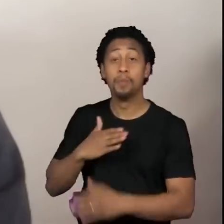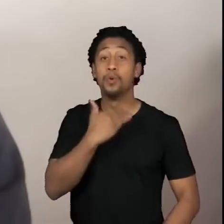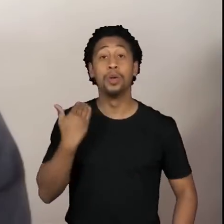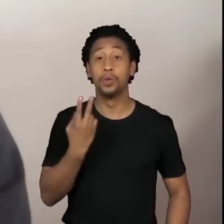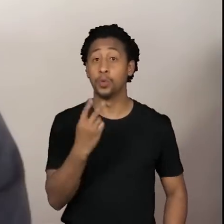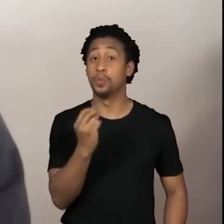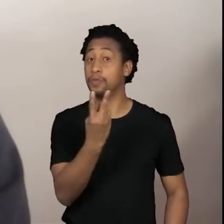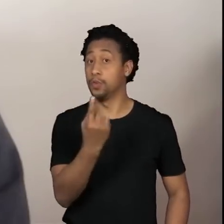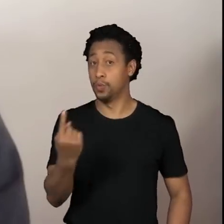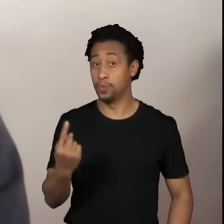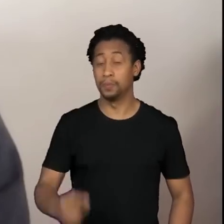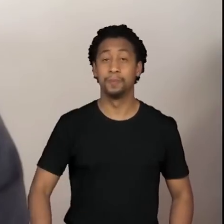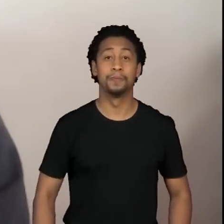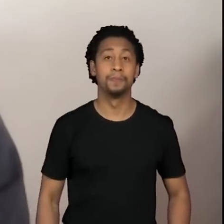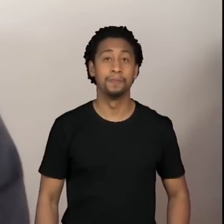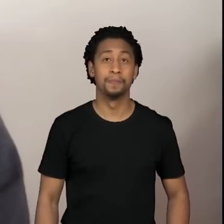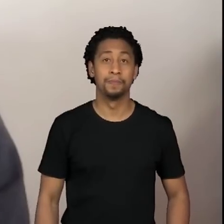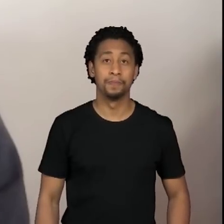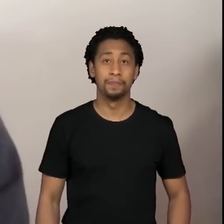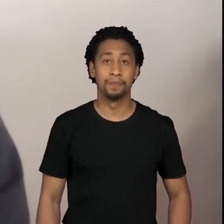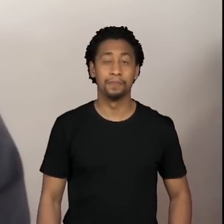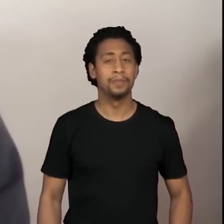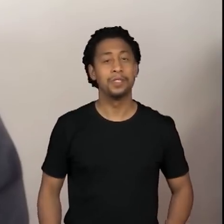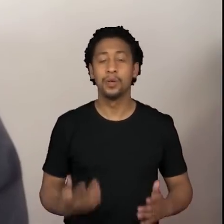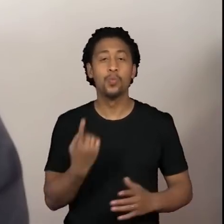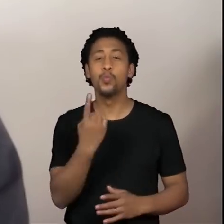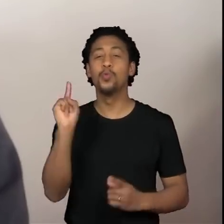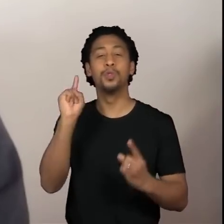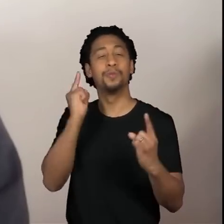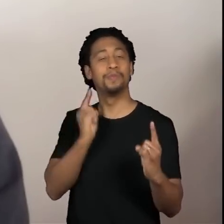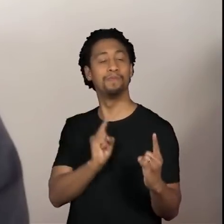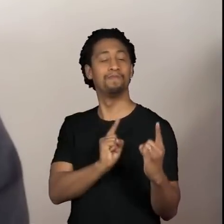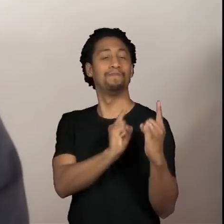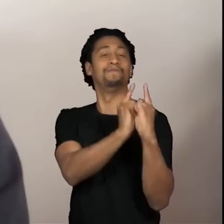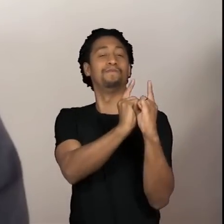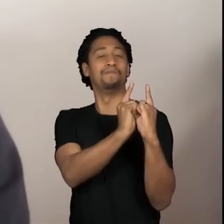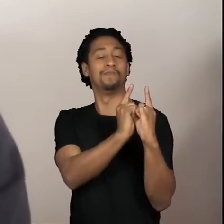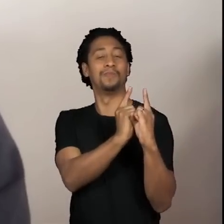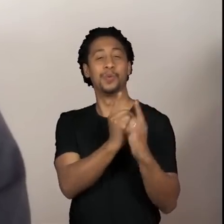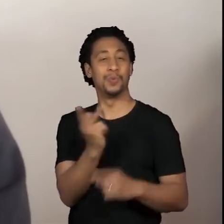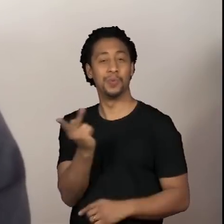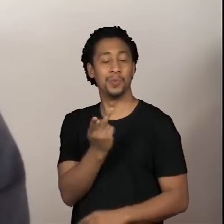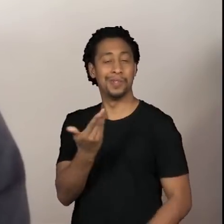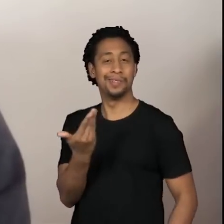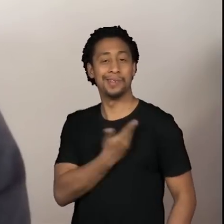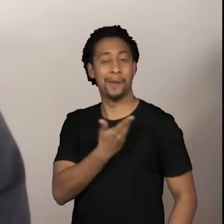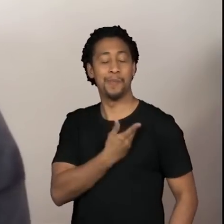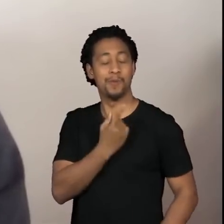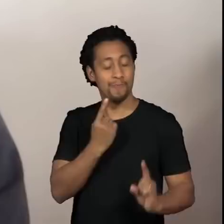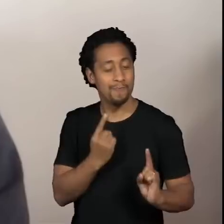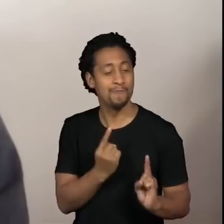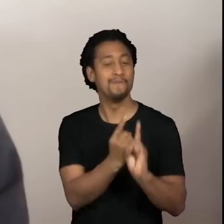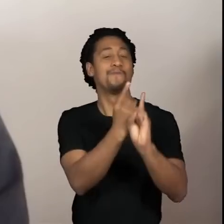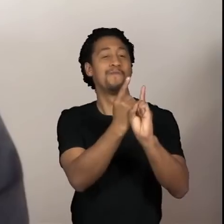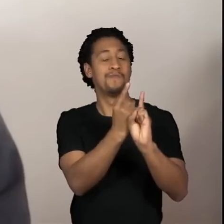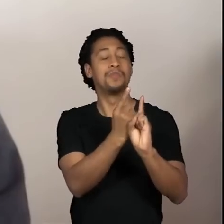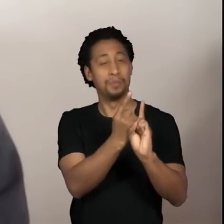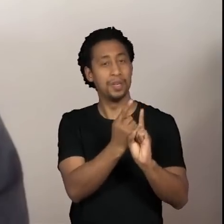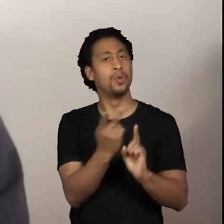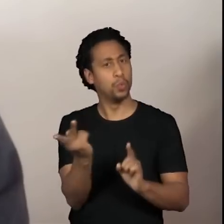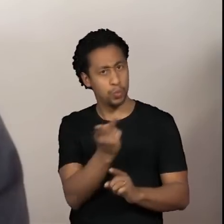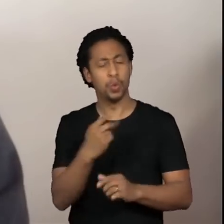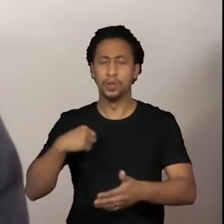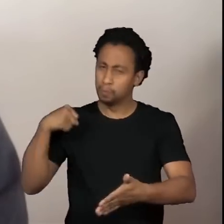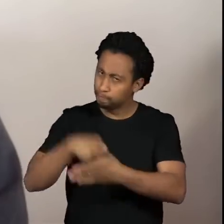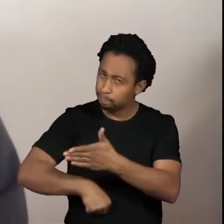essa coincidência assim, de ser uma espécie de último encontro entre esses 2 grandes amigos que tiveram em comum essa luta em